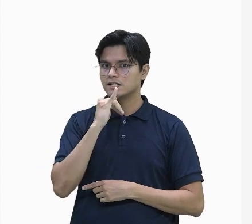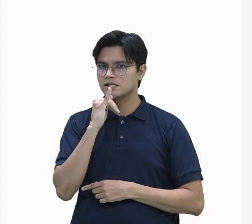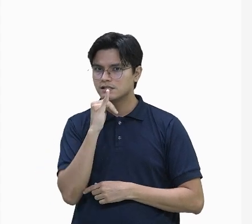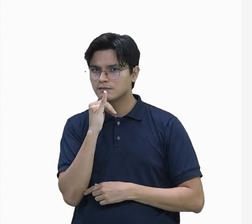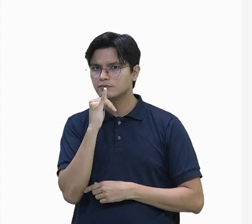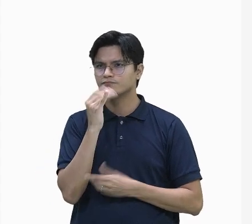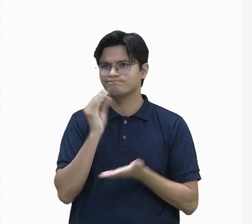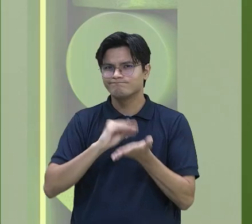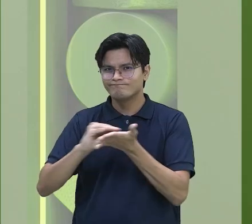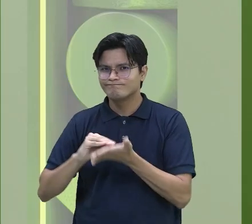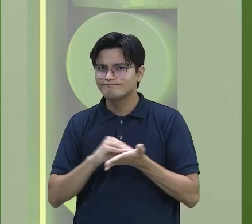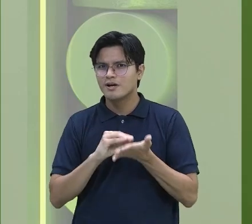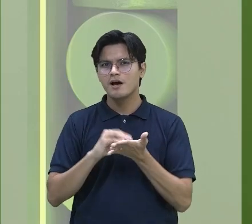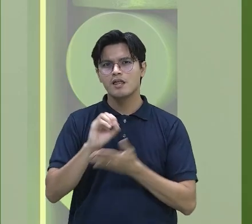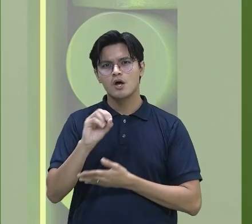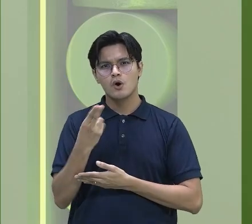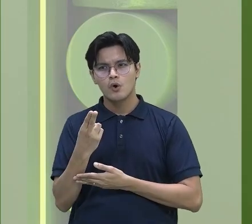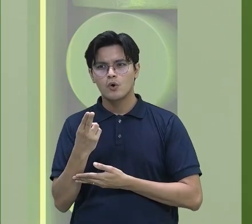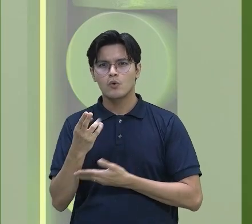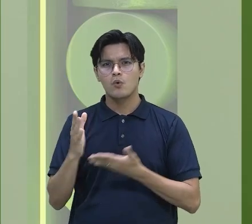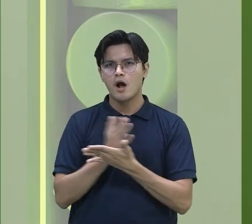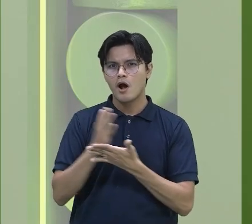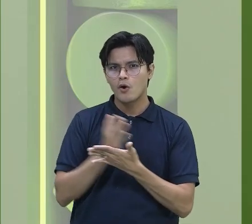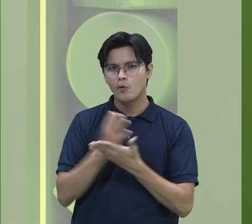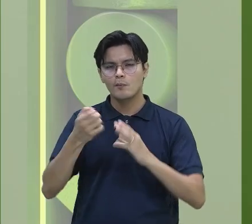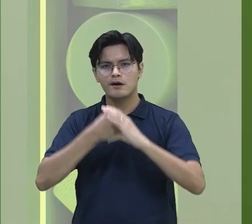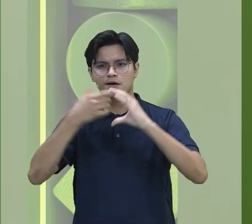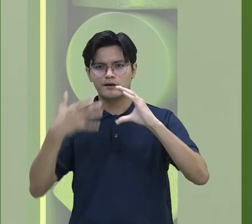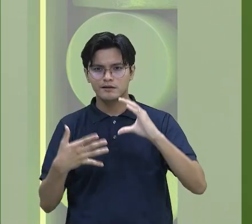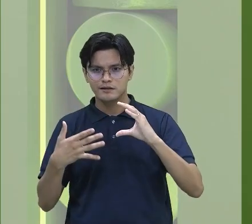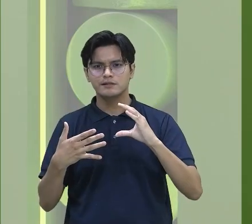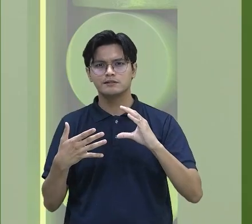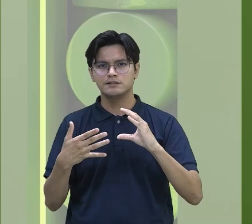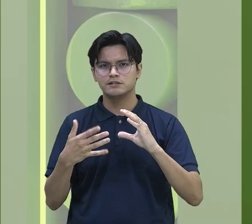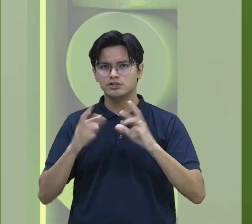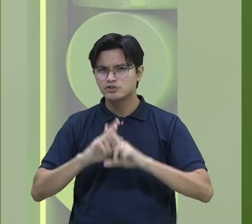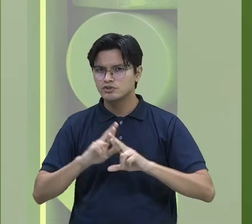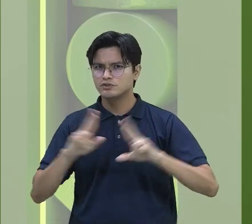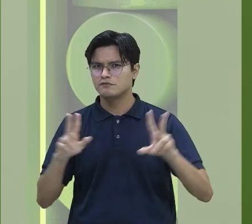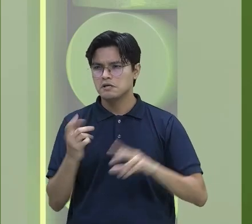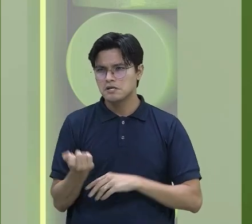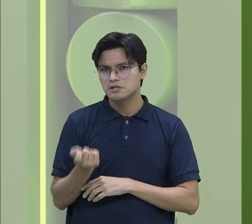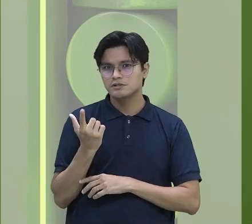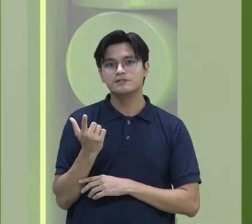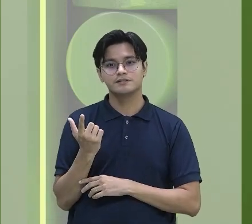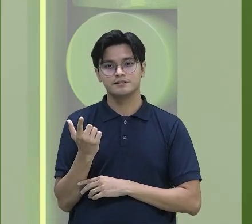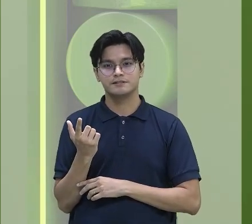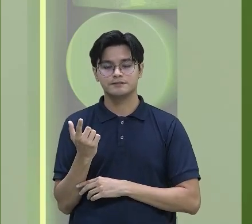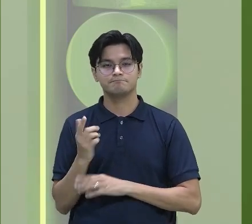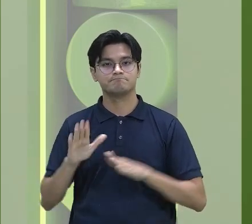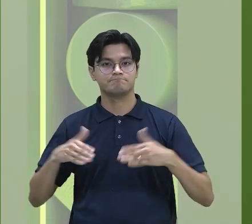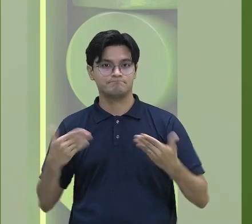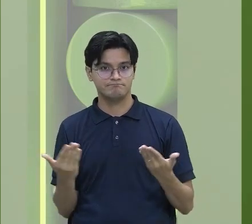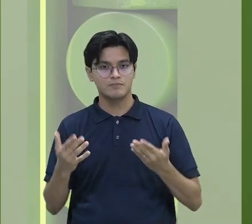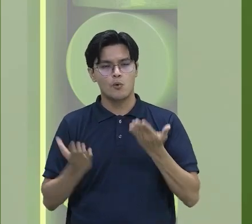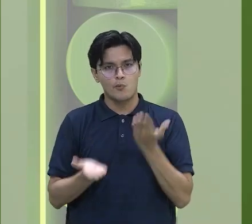alguma situação que caracteriza em algo irregular dentro da anatomia interna, essa questão do equilíbrio vai mexer com a